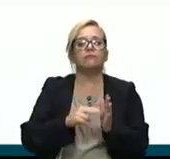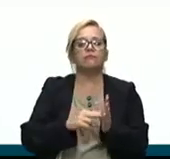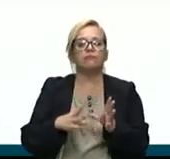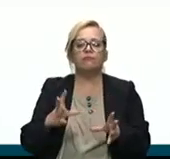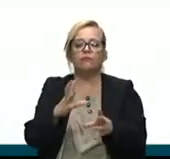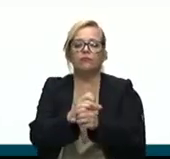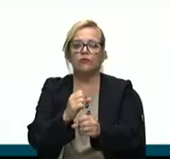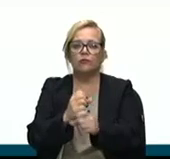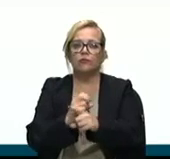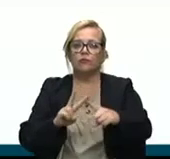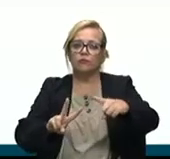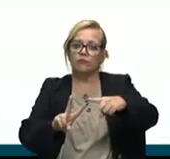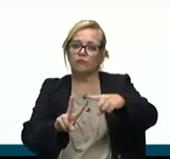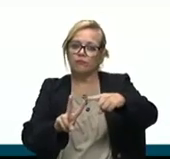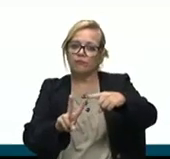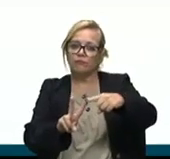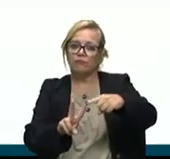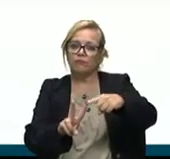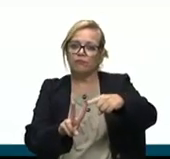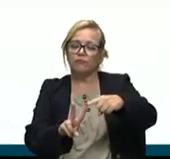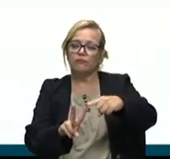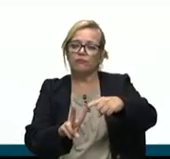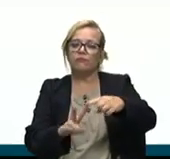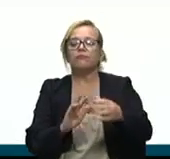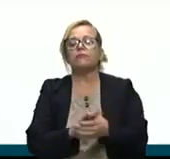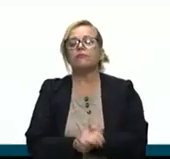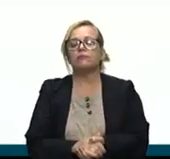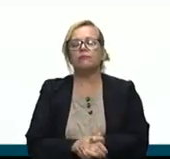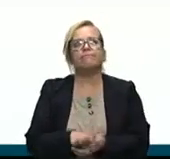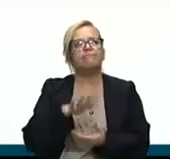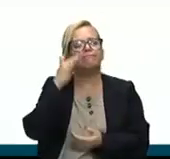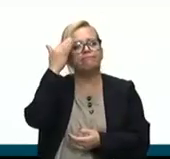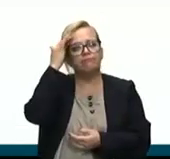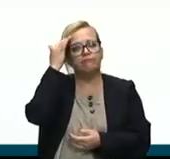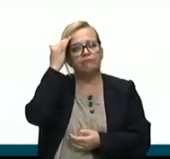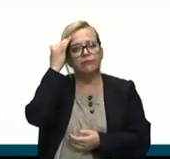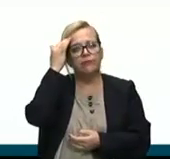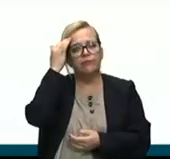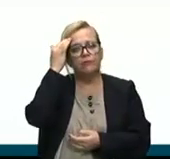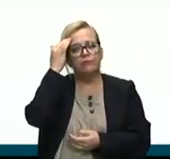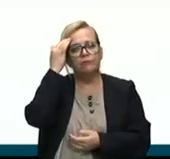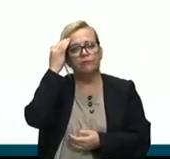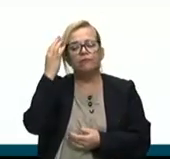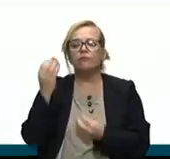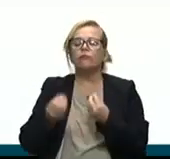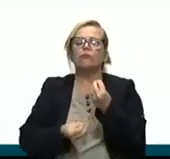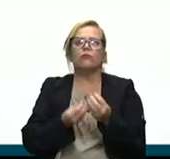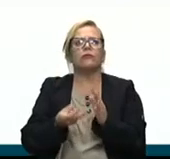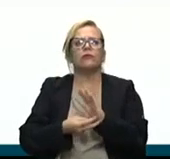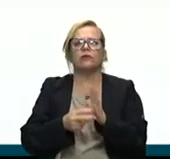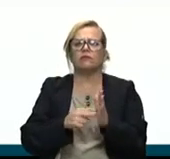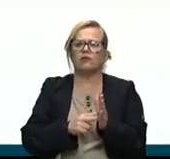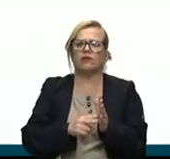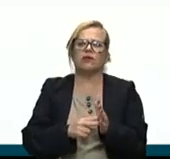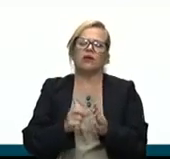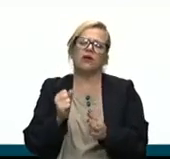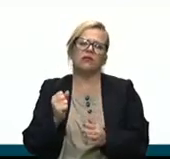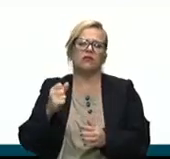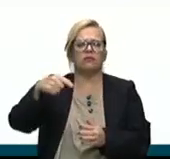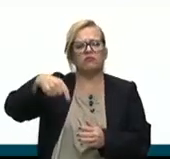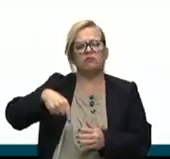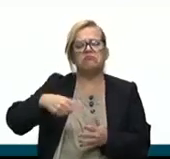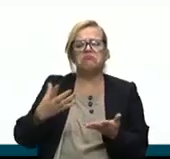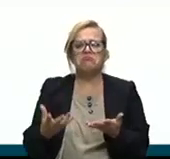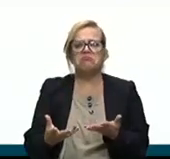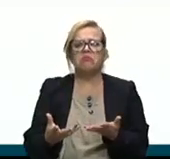soma dos quadrados. Vamos entender essa fórmula, o que significa esse SQ, como que